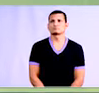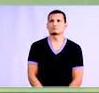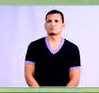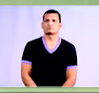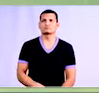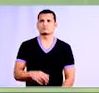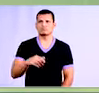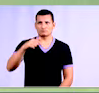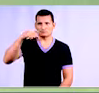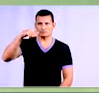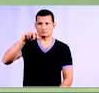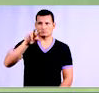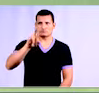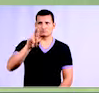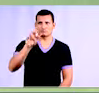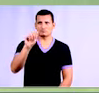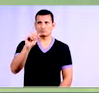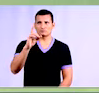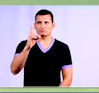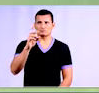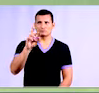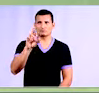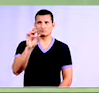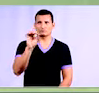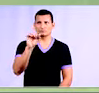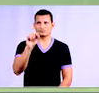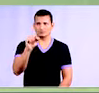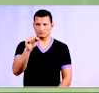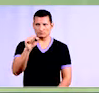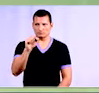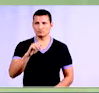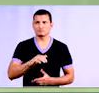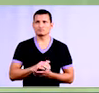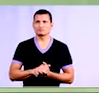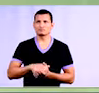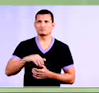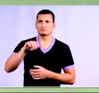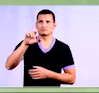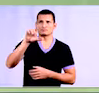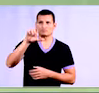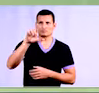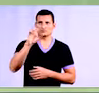Denominados quadros. E a memória lógica